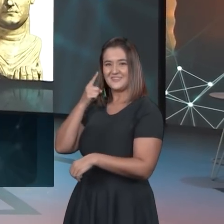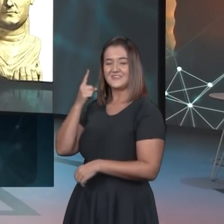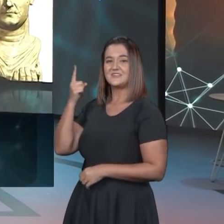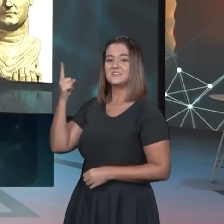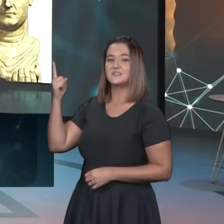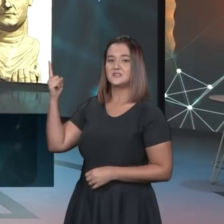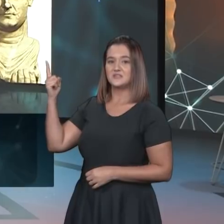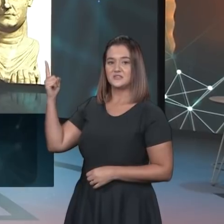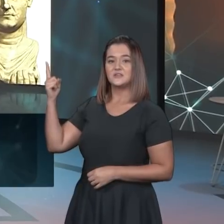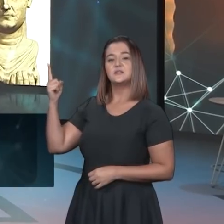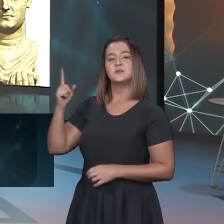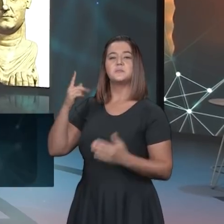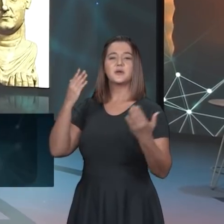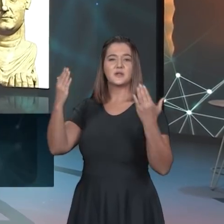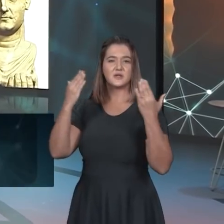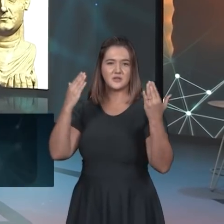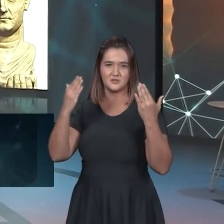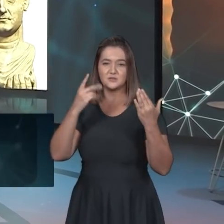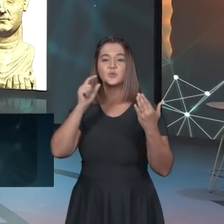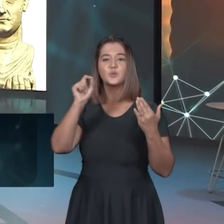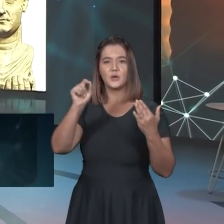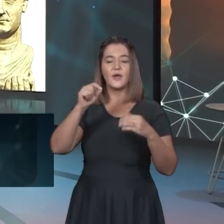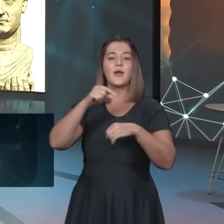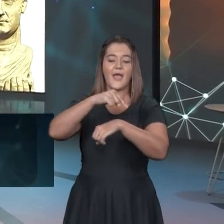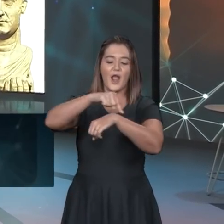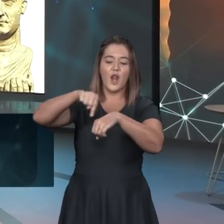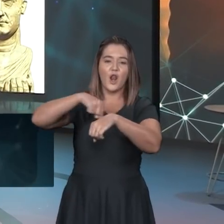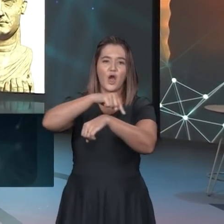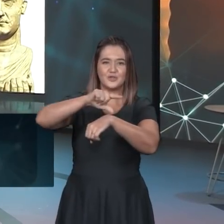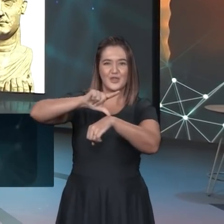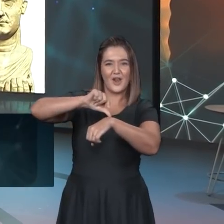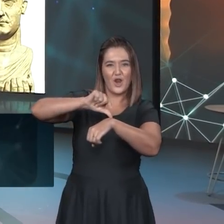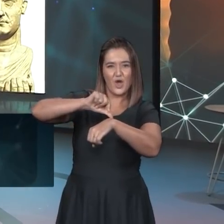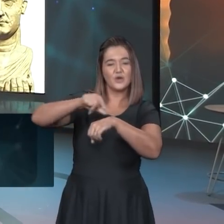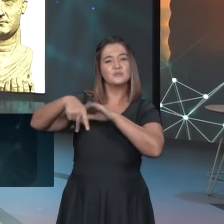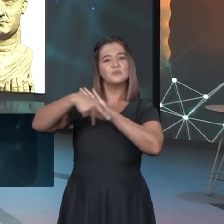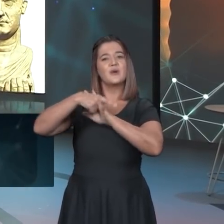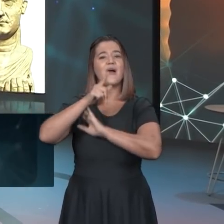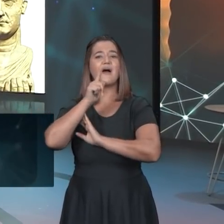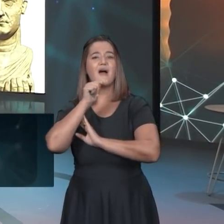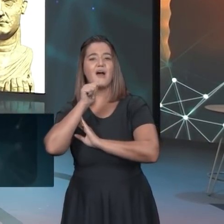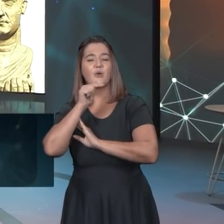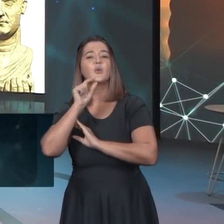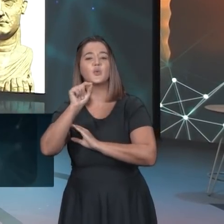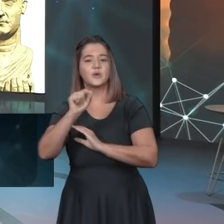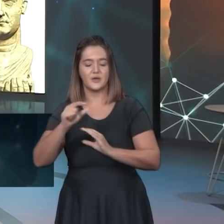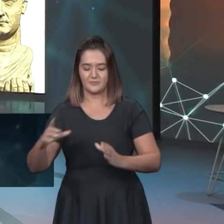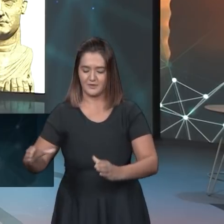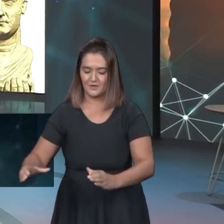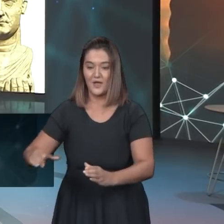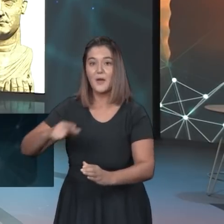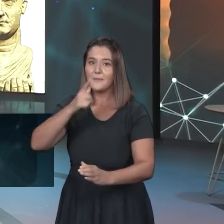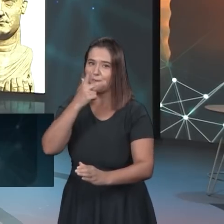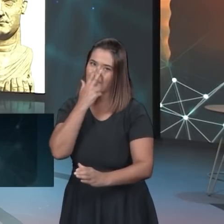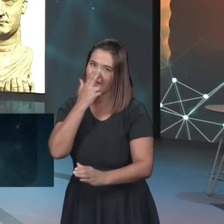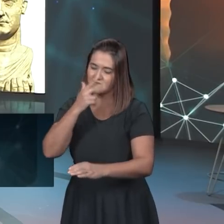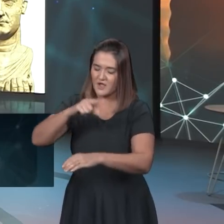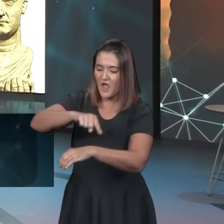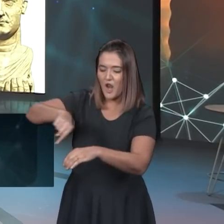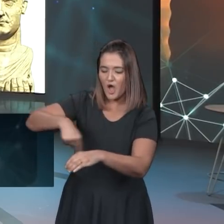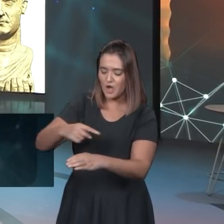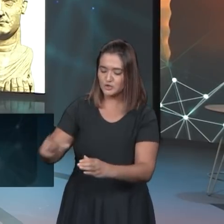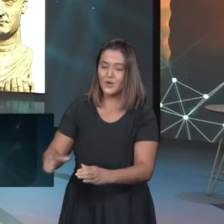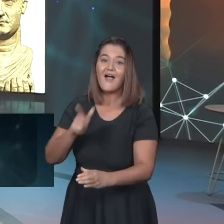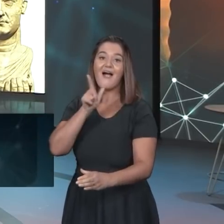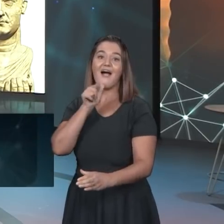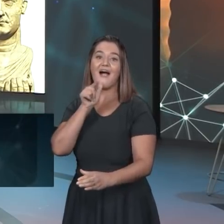aqui nós temos uma ideia de uma clepsidra, ou de um relógio de água. Você tem uma água que é bombeada para dentro do relógio,